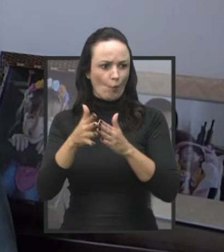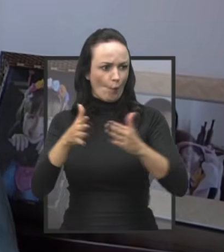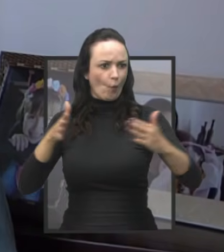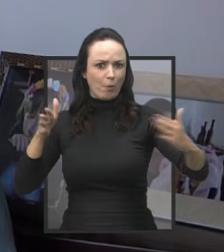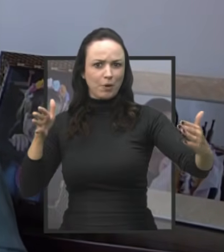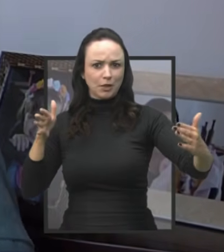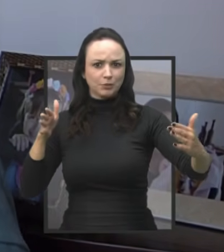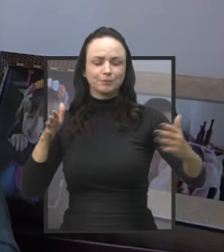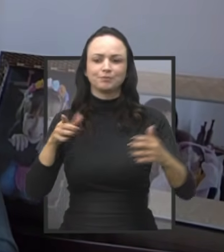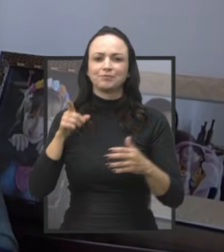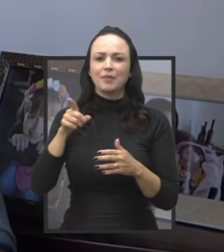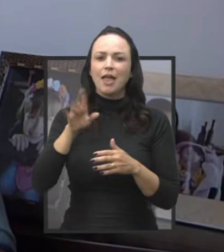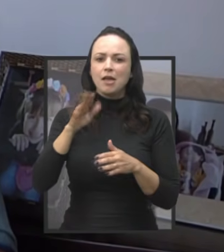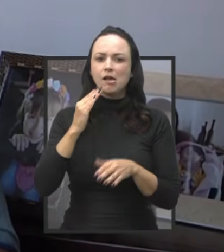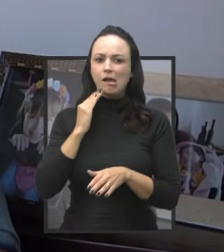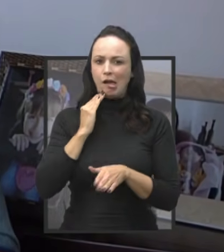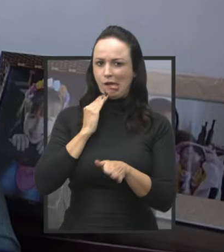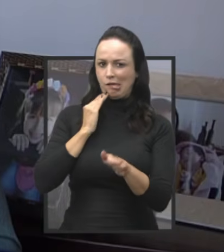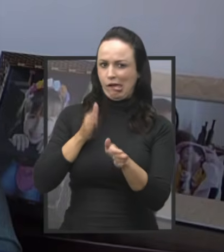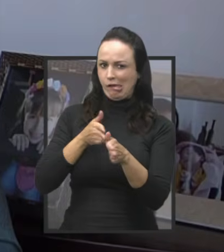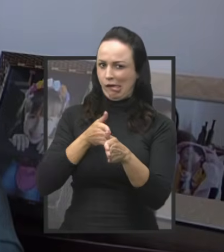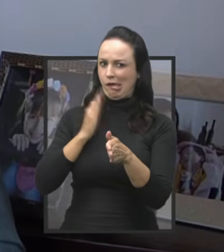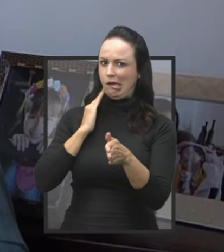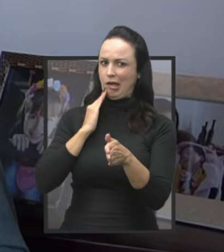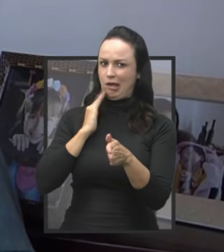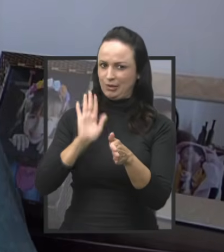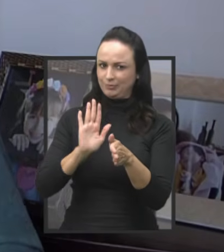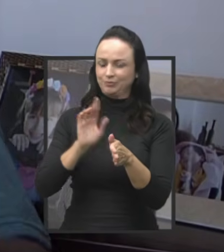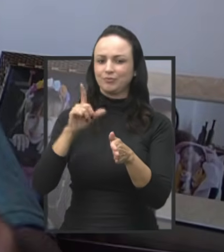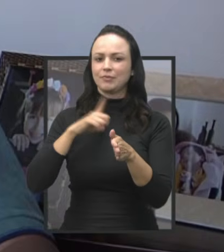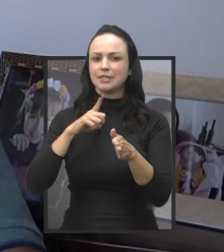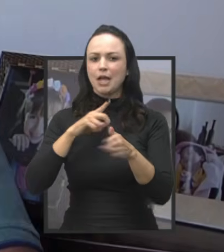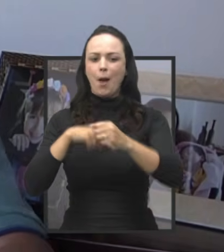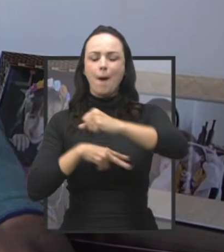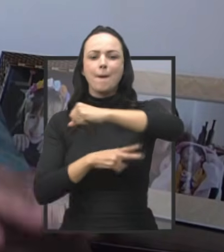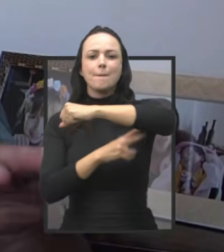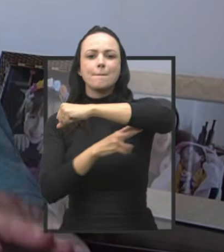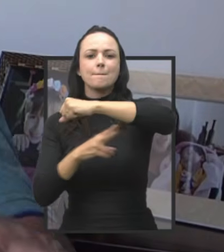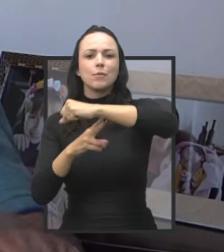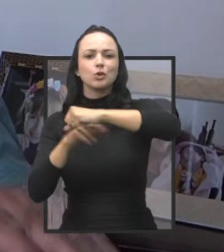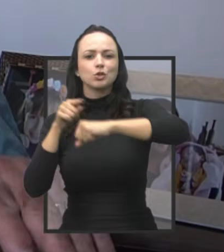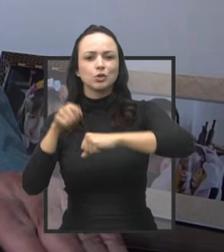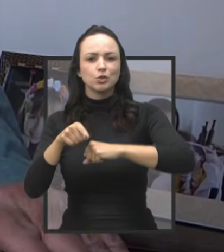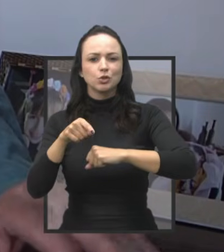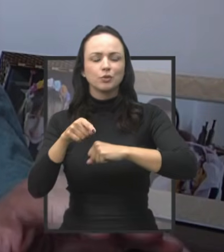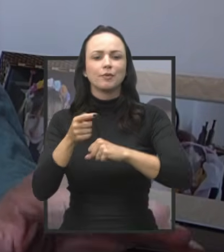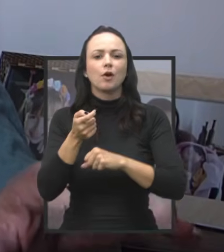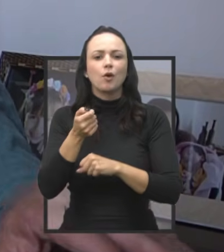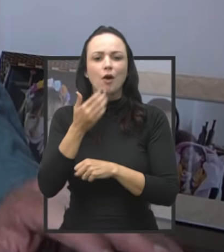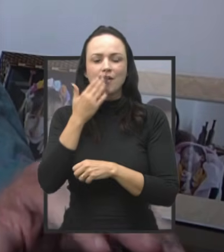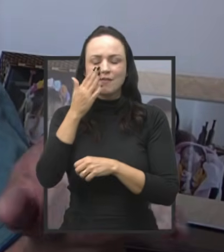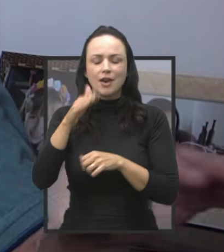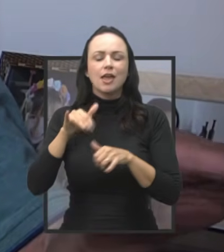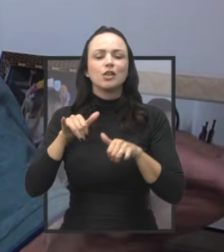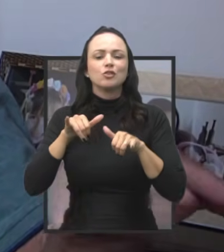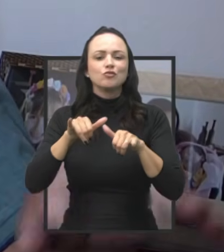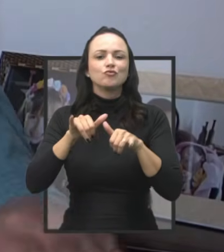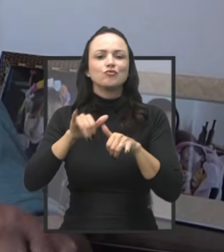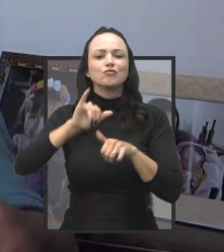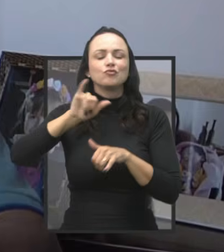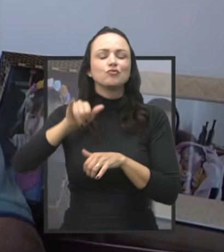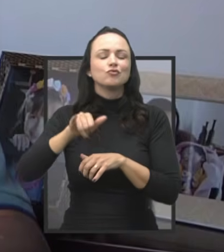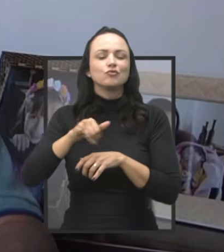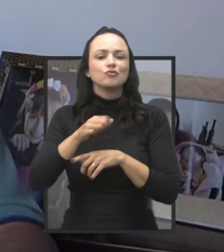comprido, ele era meio torto. E tinha um pontilhão ali, onde quase em frente ao Jaú Serve